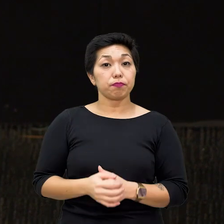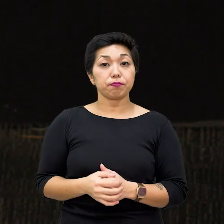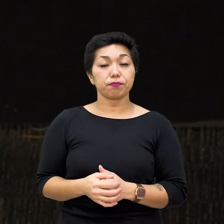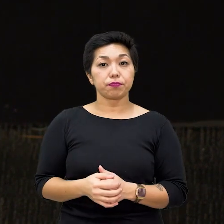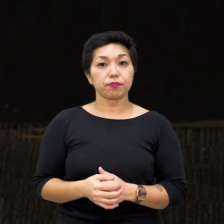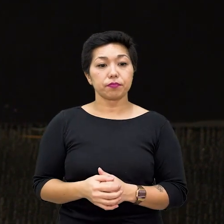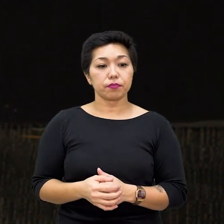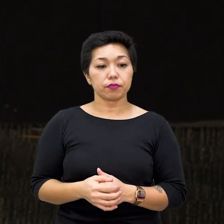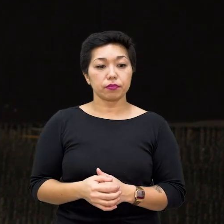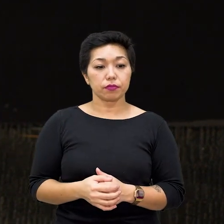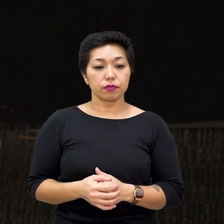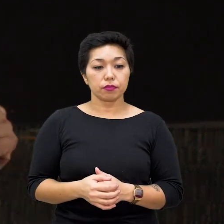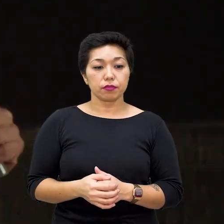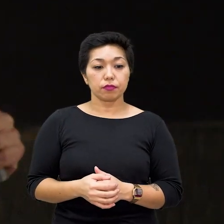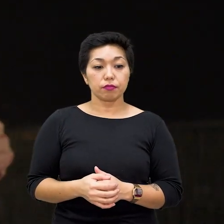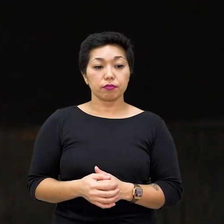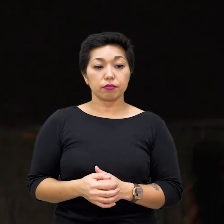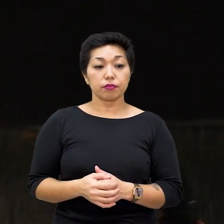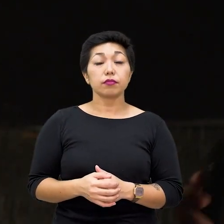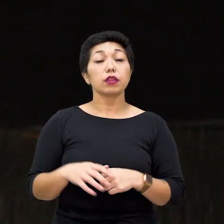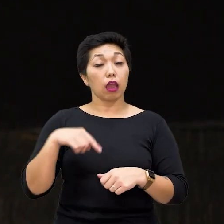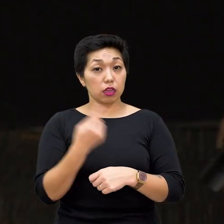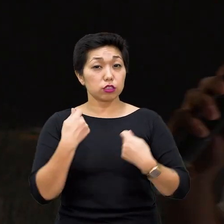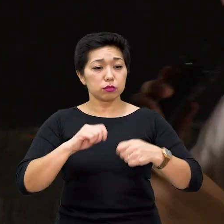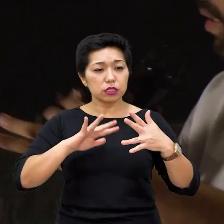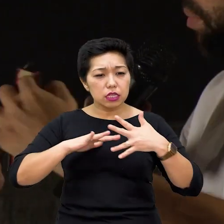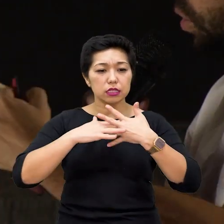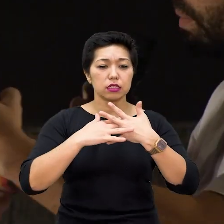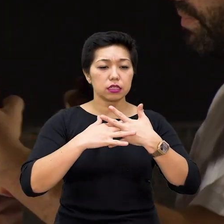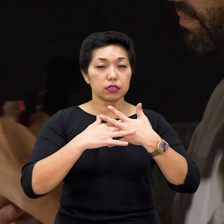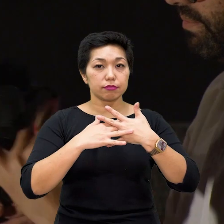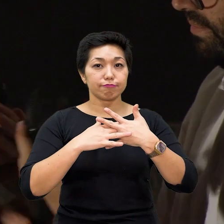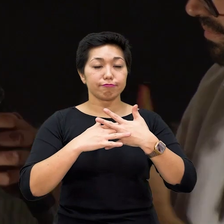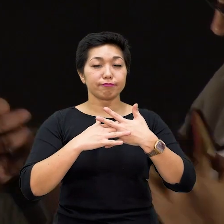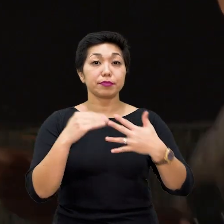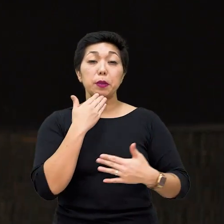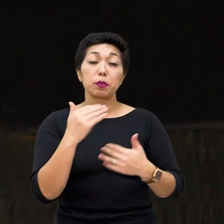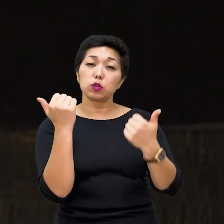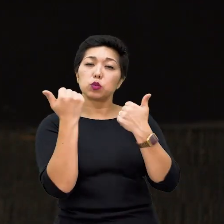que de cidadania poderá ser... Usa esse aqui que está melhor.